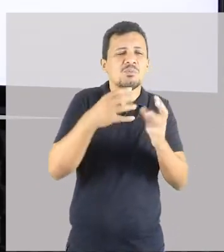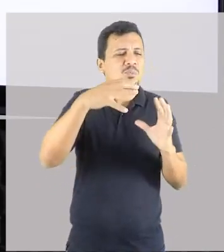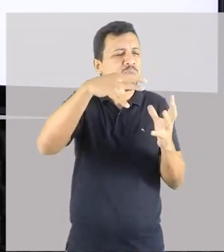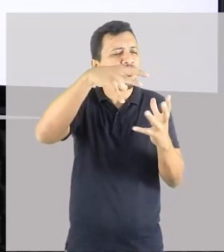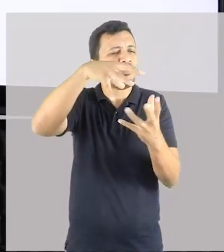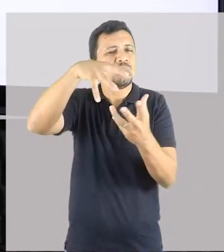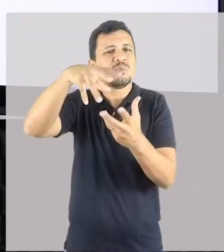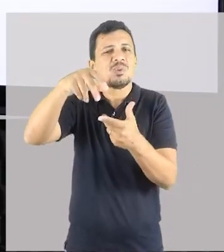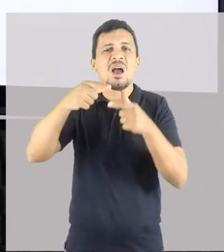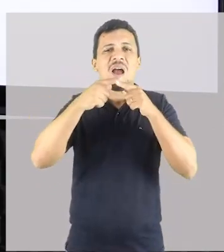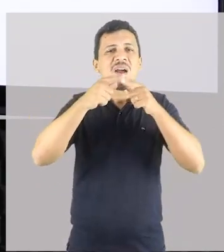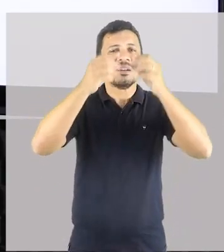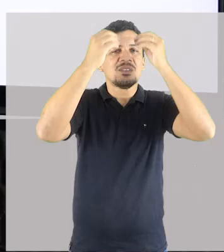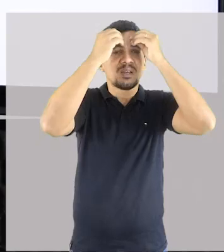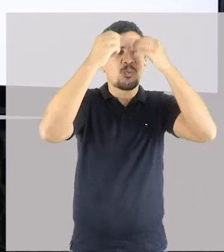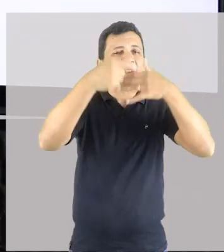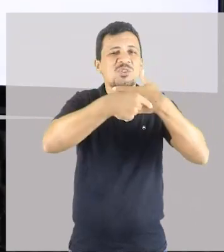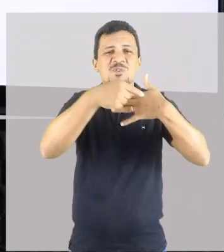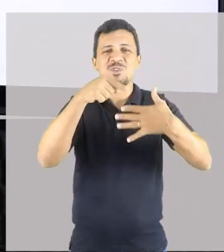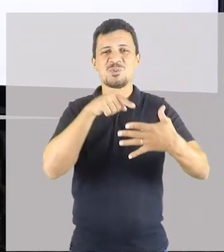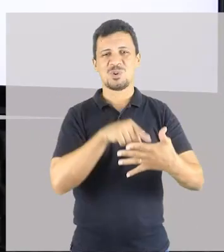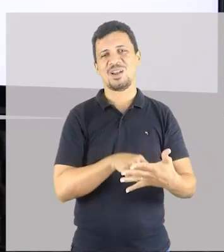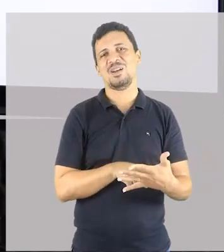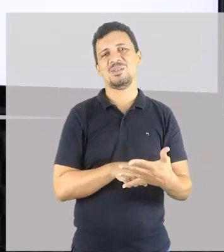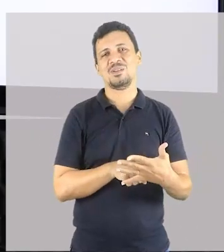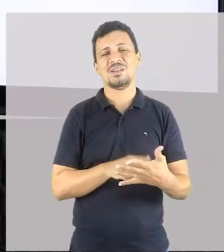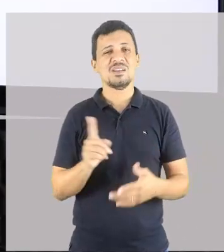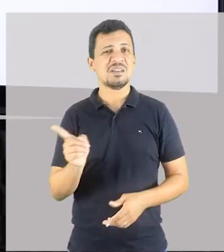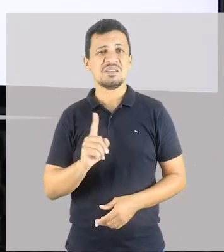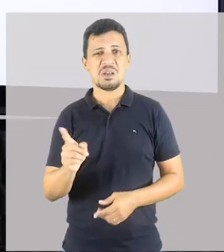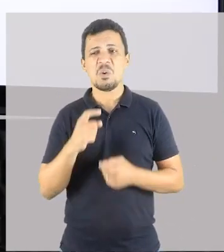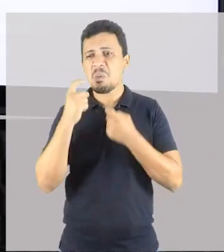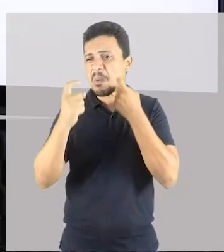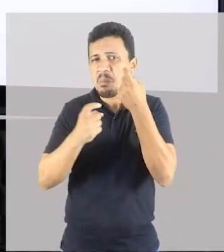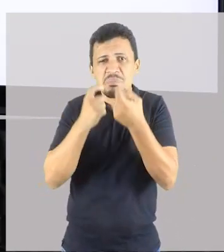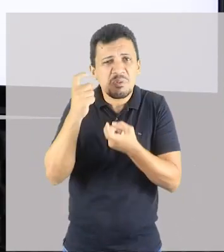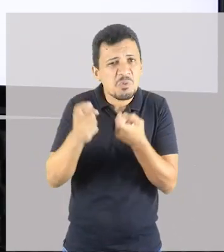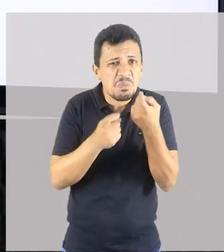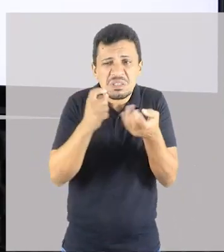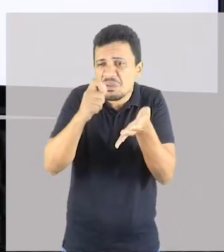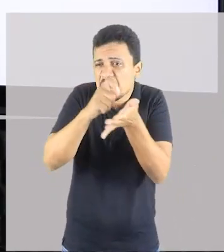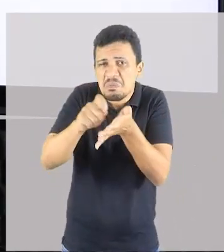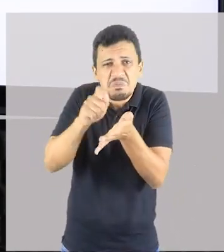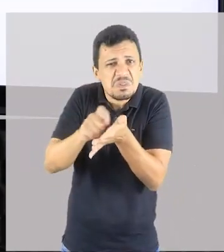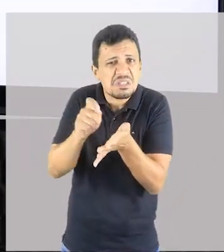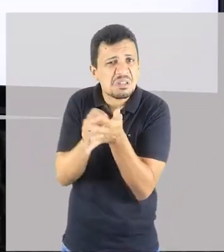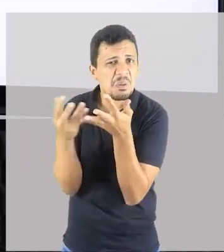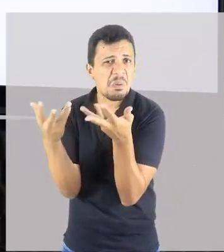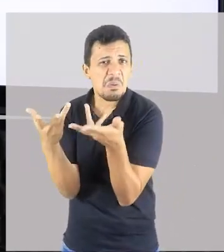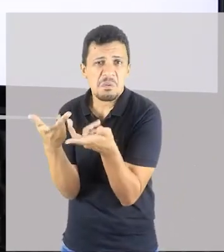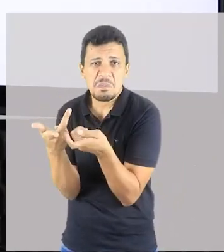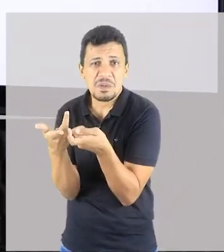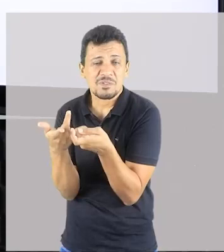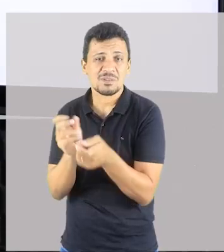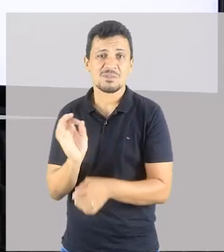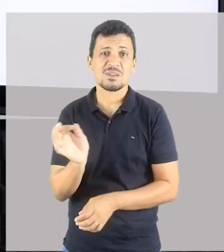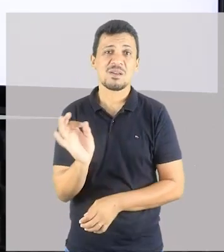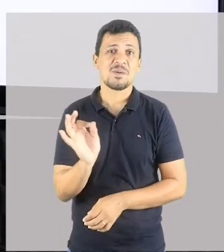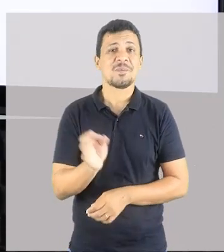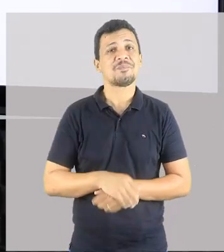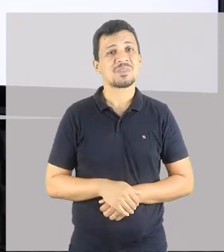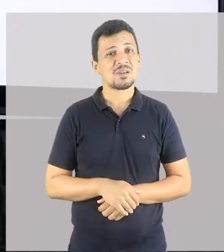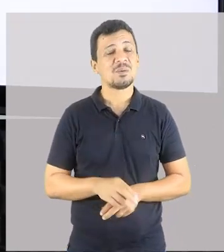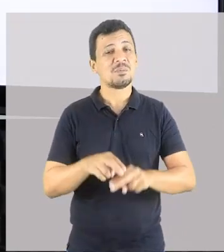uma linguagem figurada e não a preocupação estética, métrica em si. Certo? Então, por isso, eles se